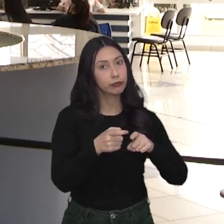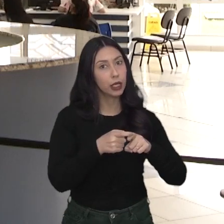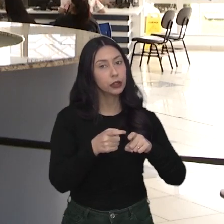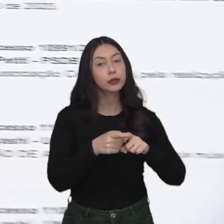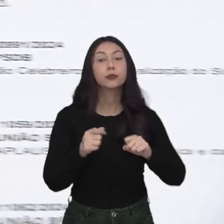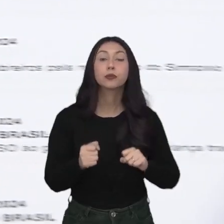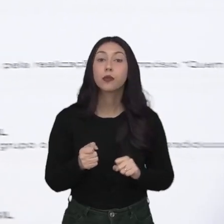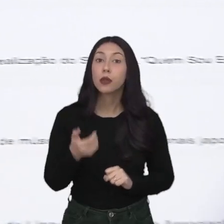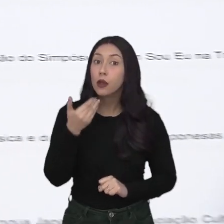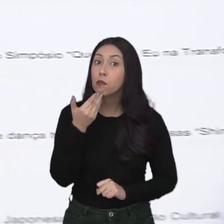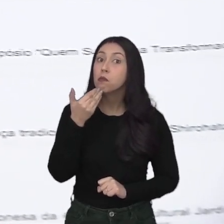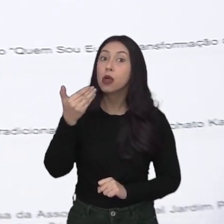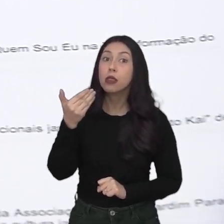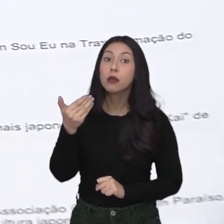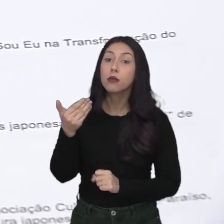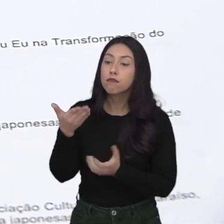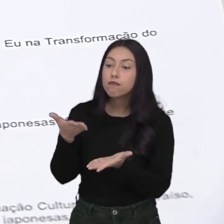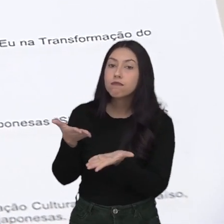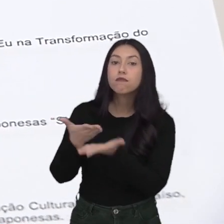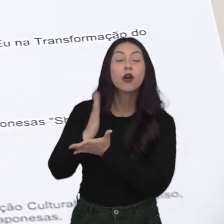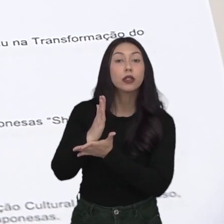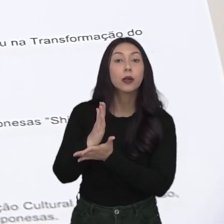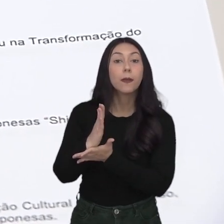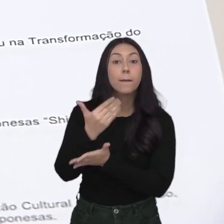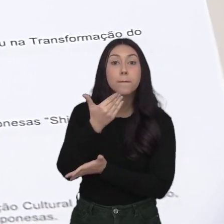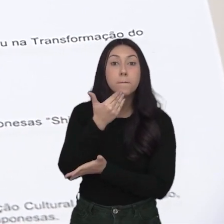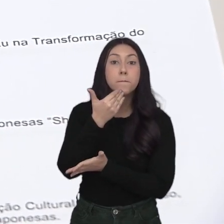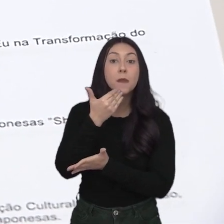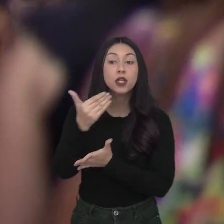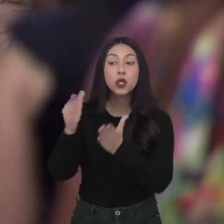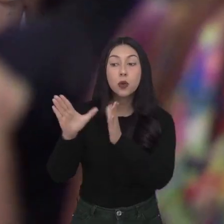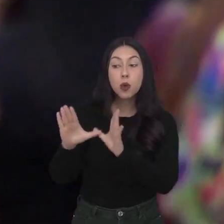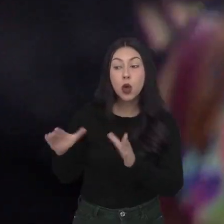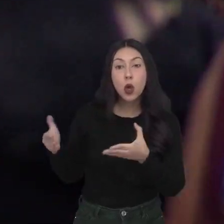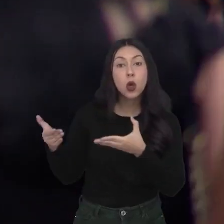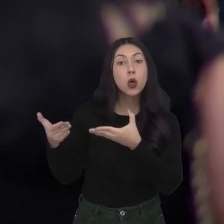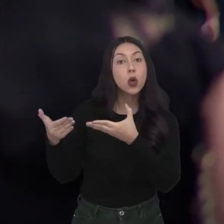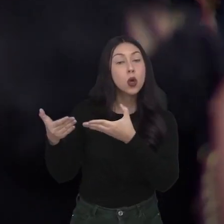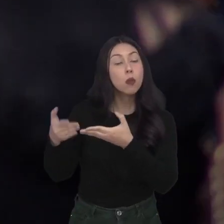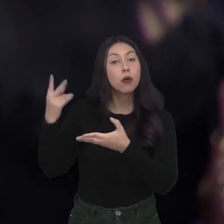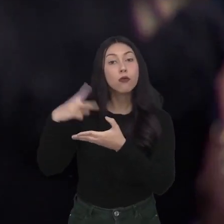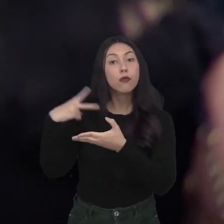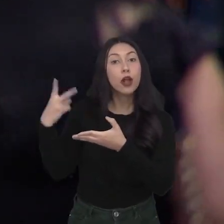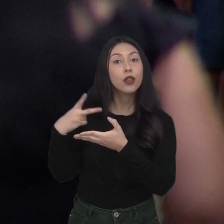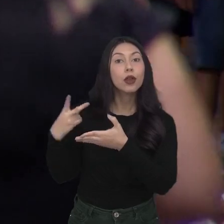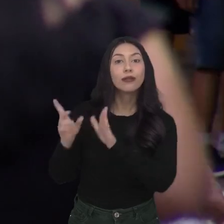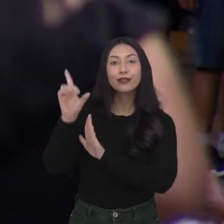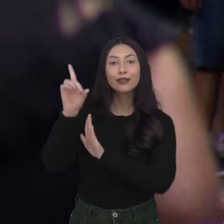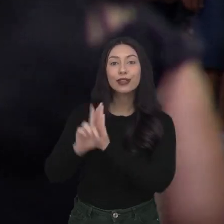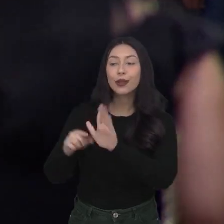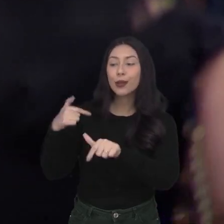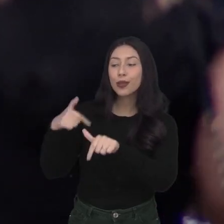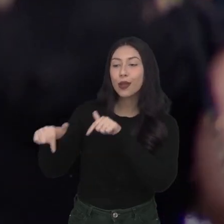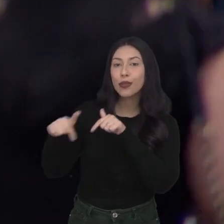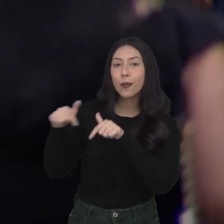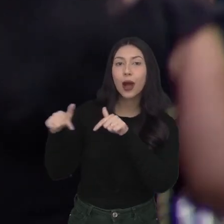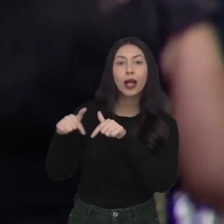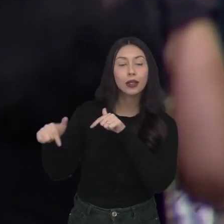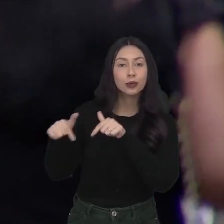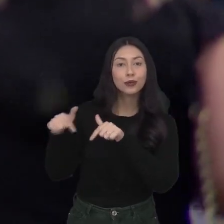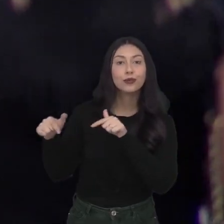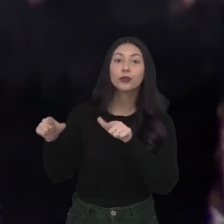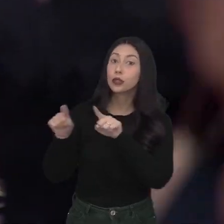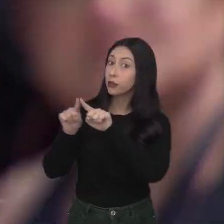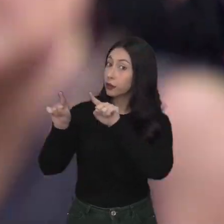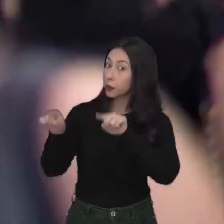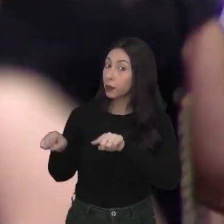na saúde. Um dos requerimentos aprovados solicitava a formação da Frente Parlamentar em Defesa dos Direitos do Trabalhador no